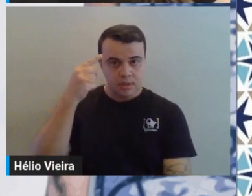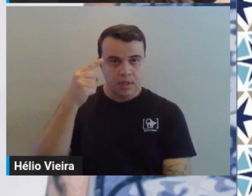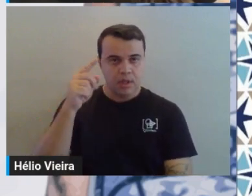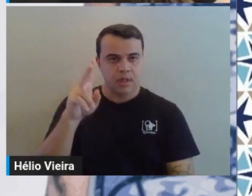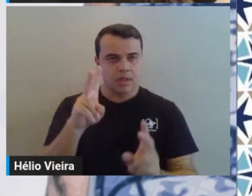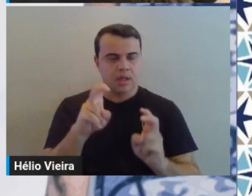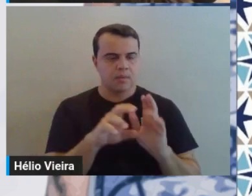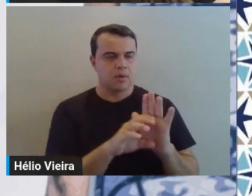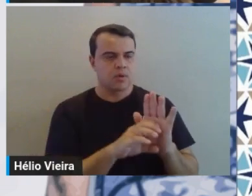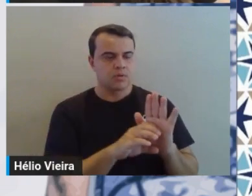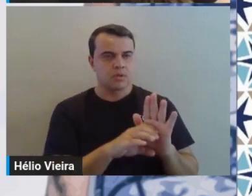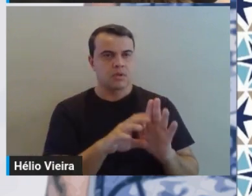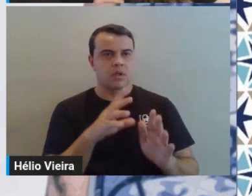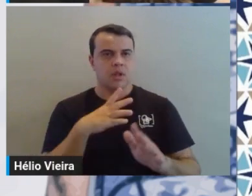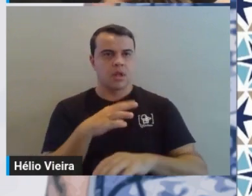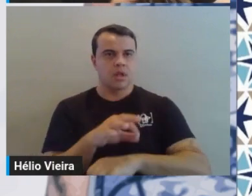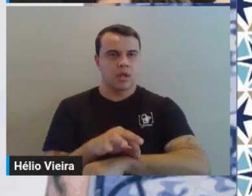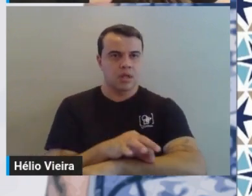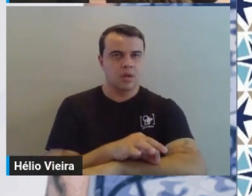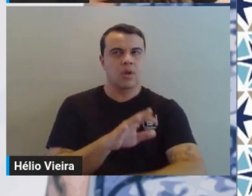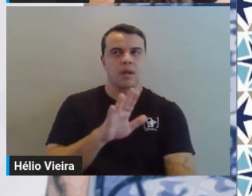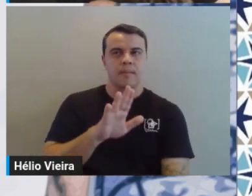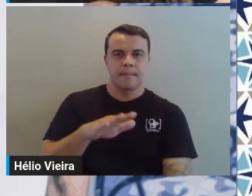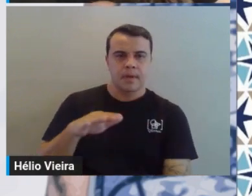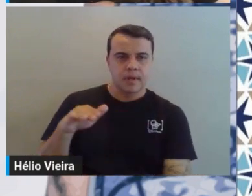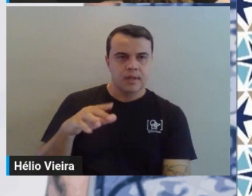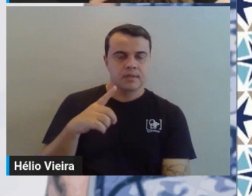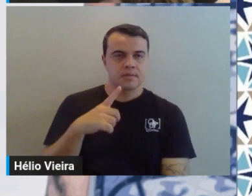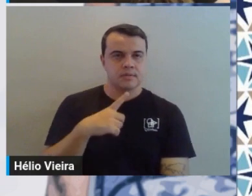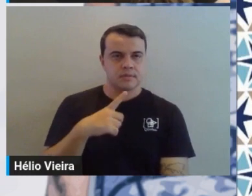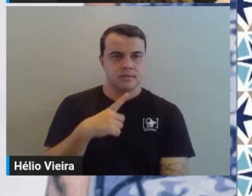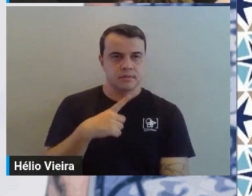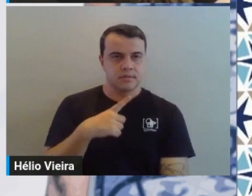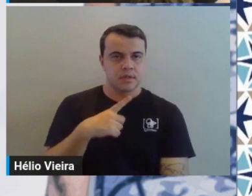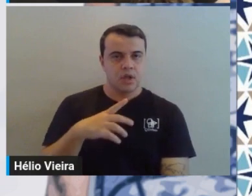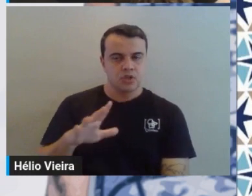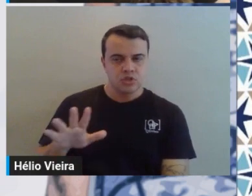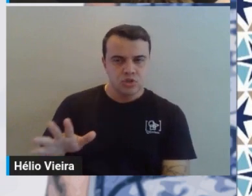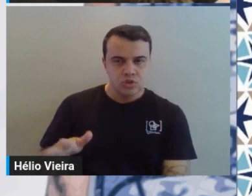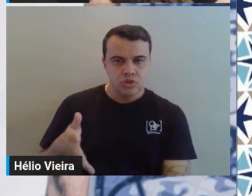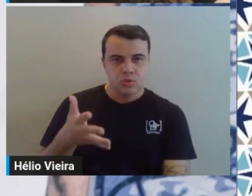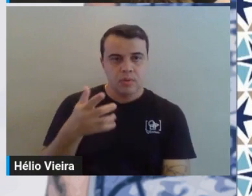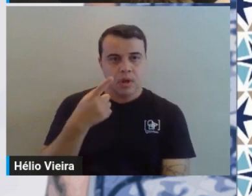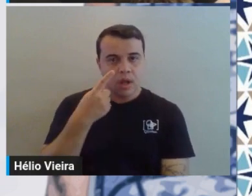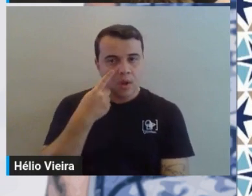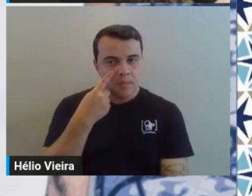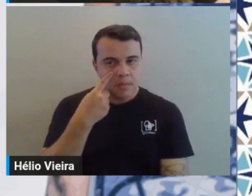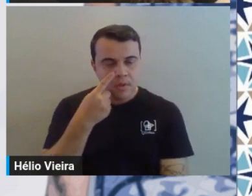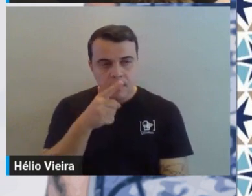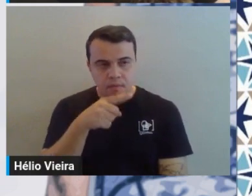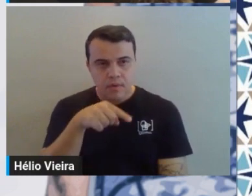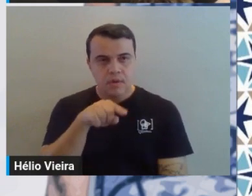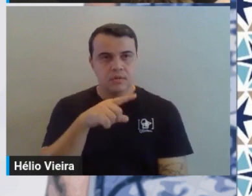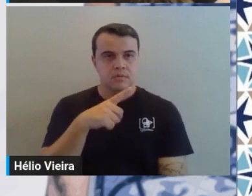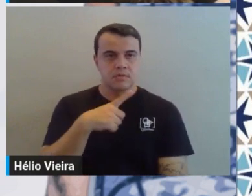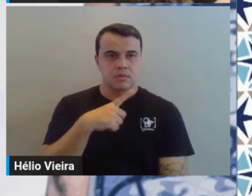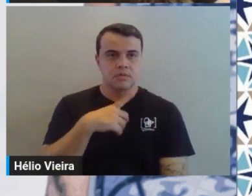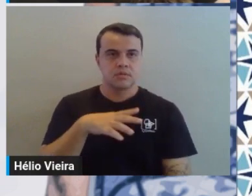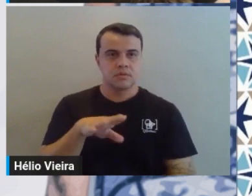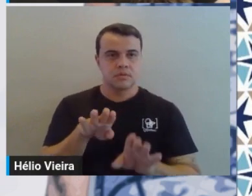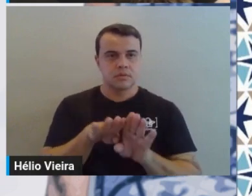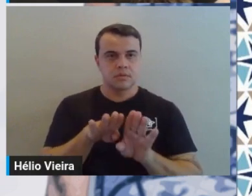de arquitetura para crianças, estimular a observação e a